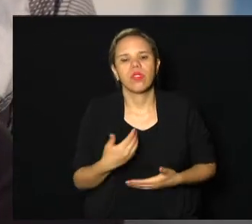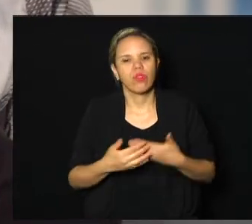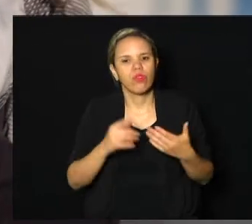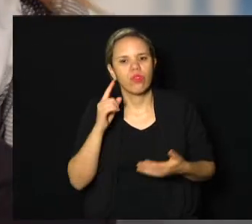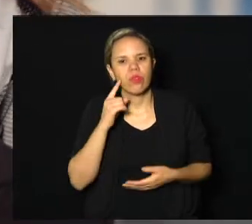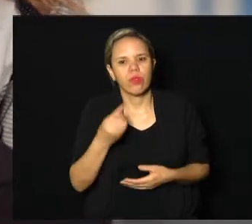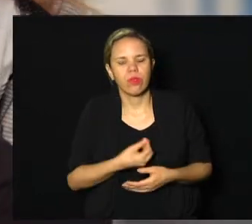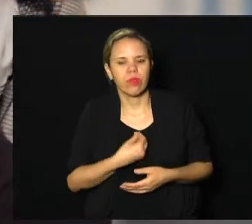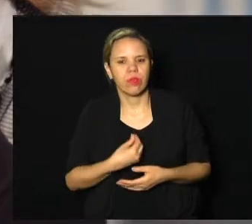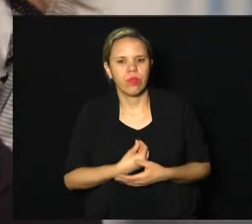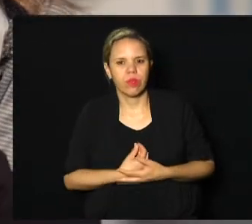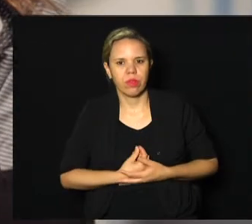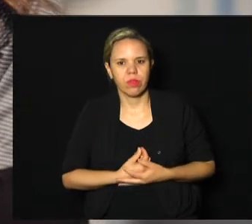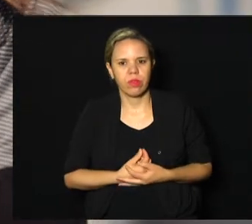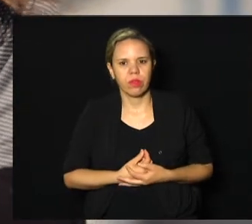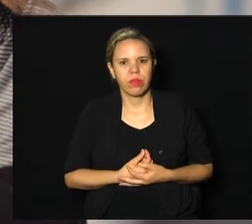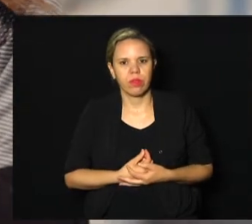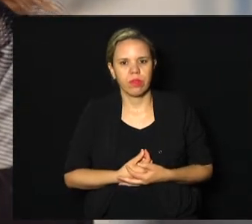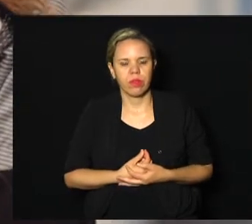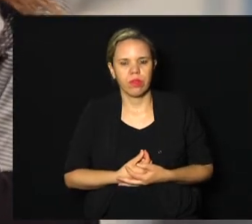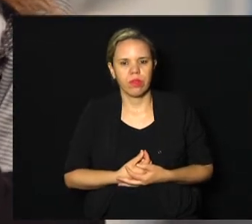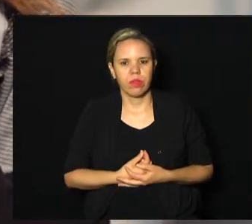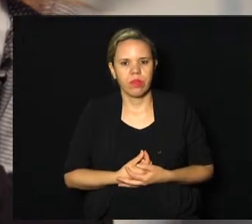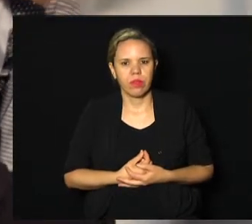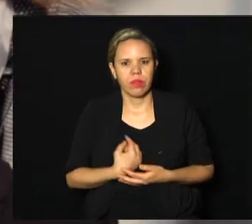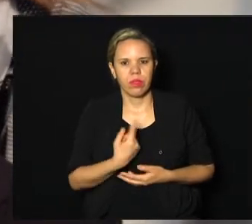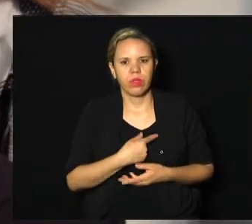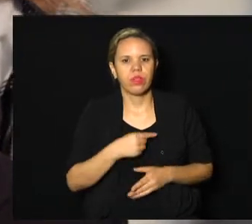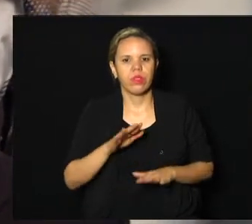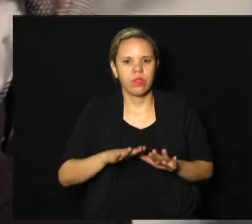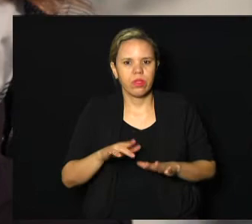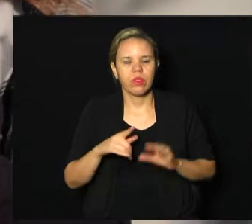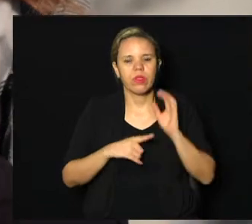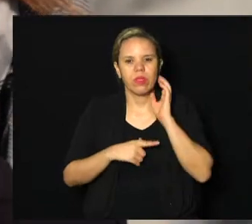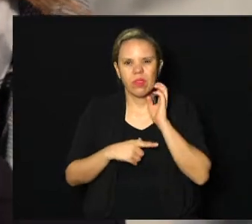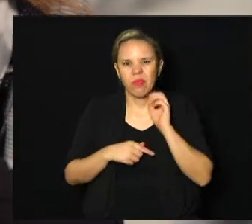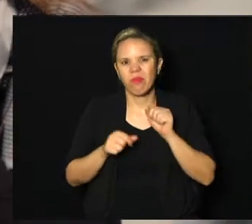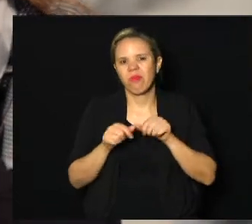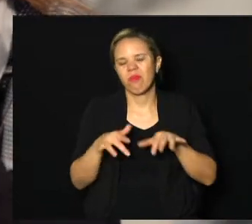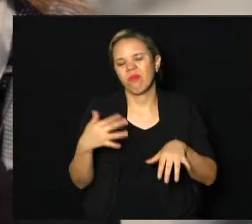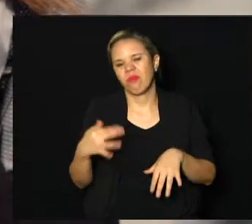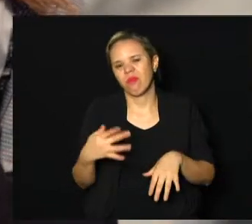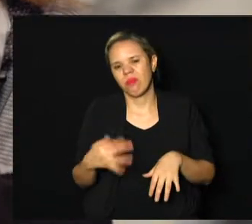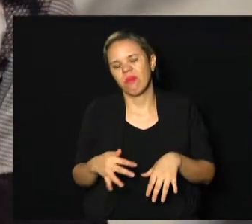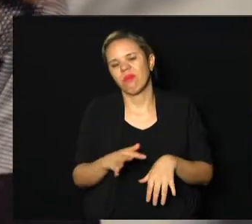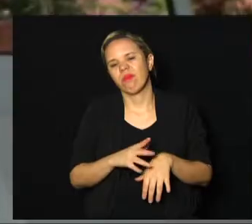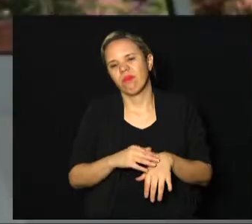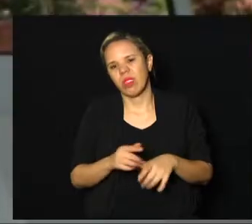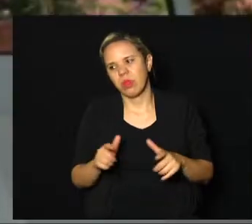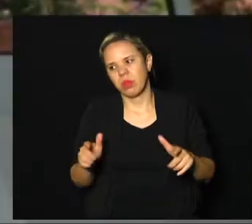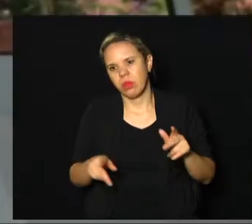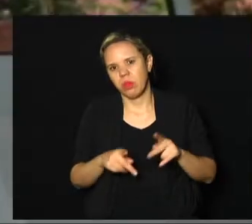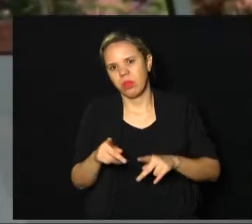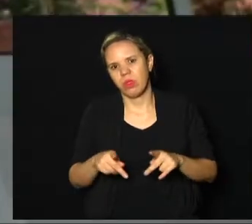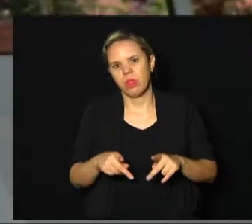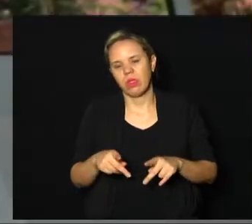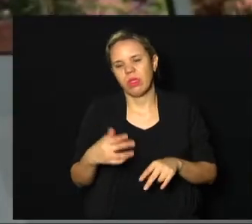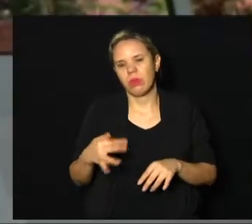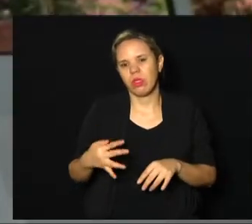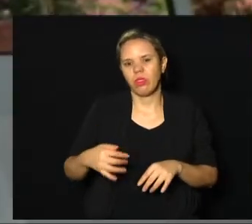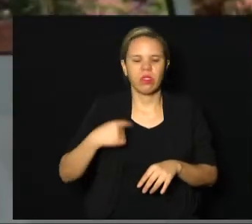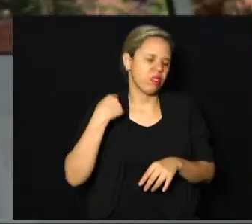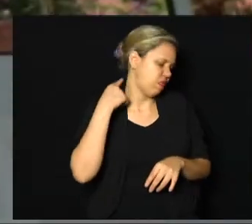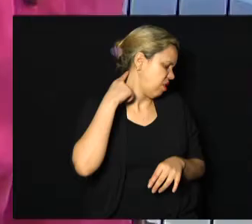dia, eu diria que a gente praticamente vai ter uma epidemia de sobrecarga de disco vertebral,